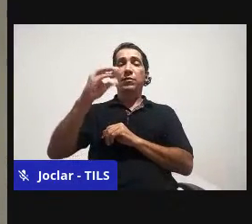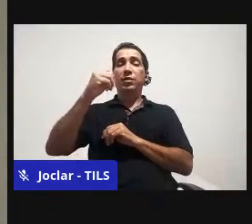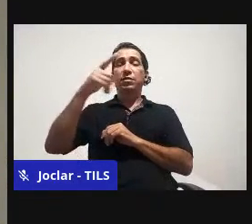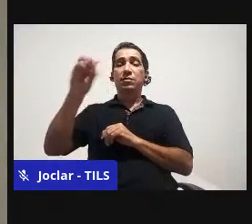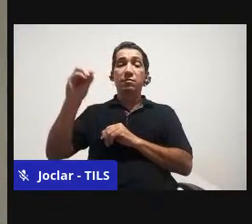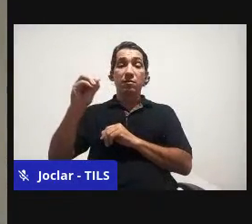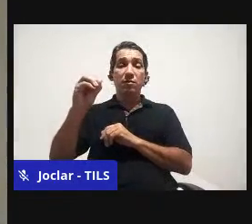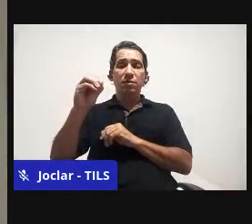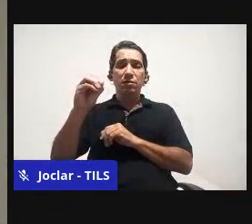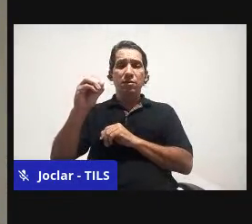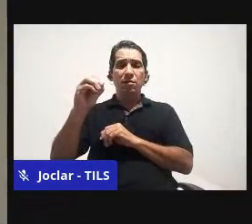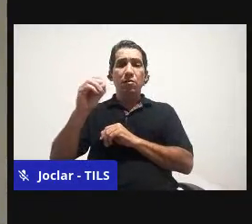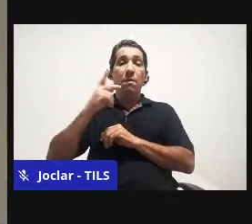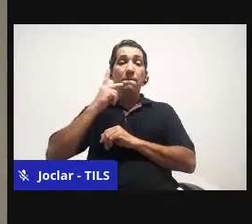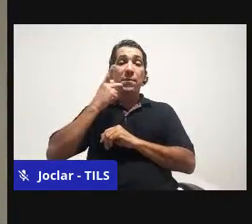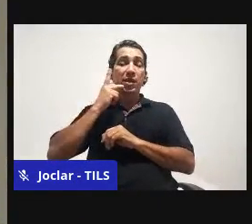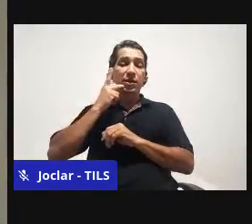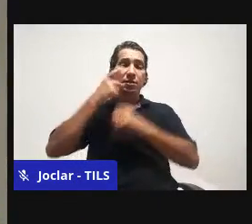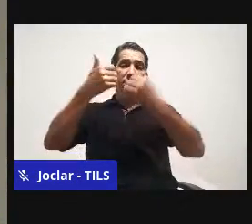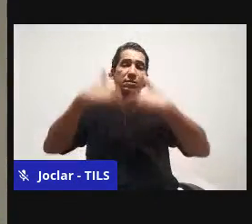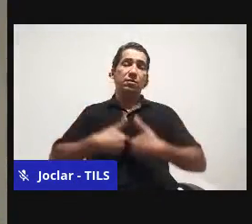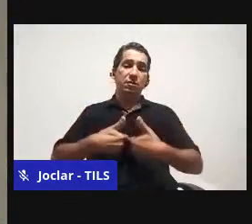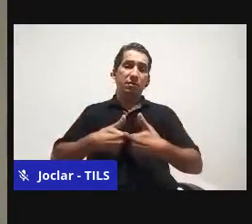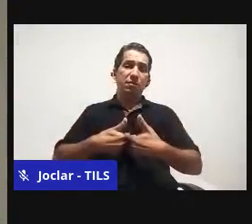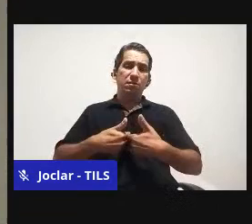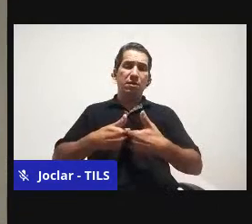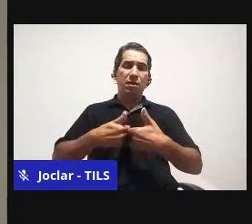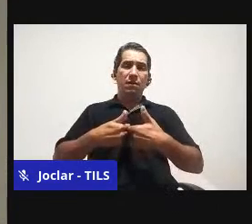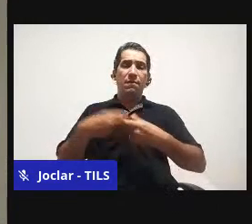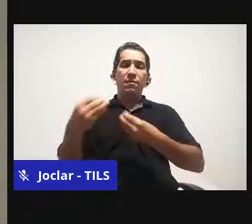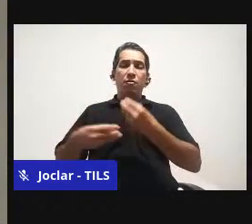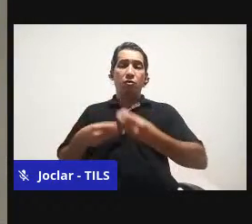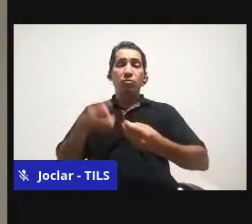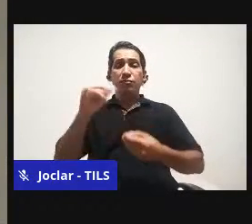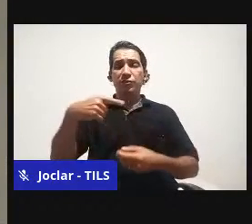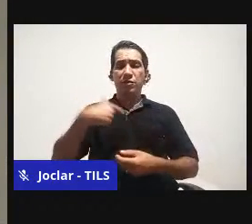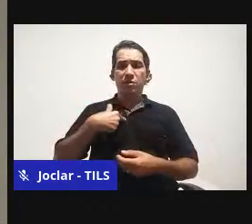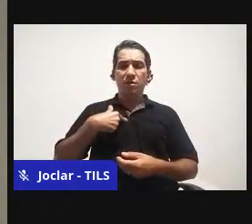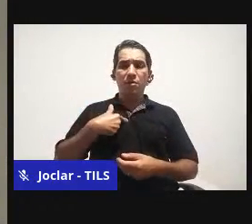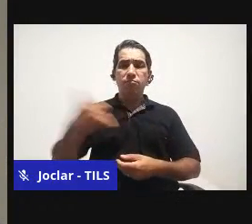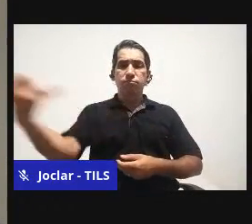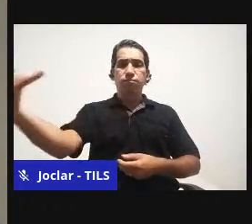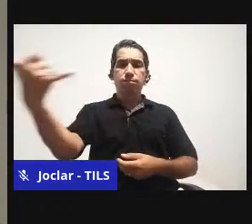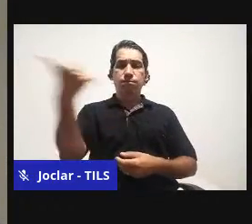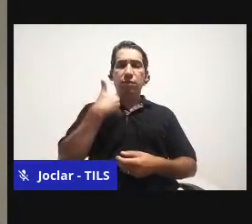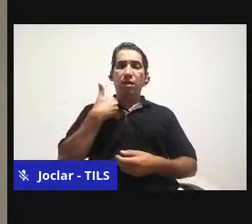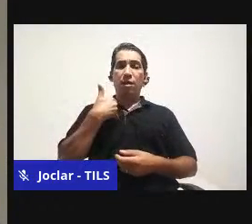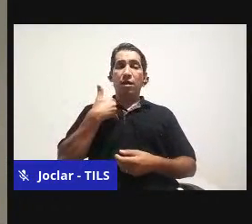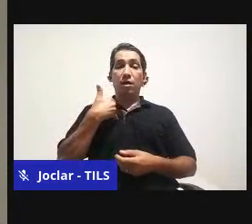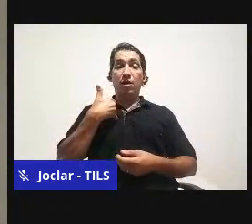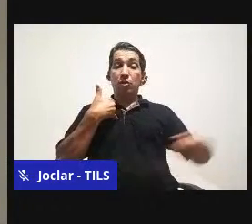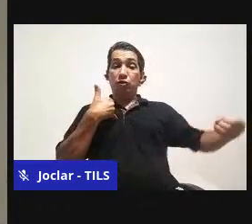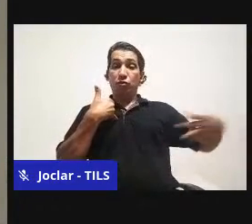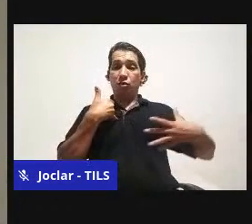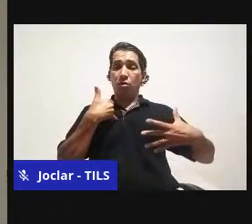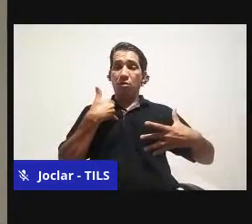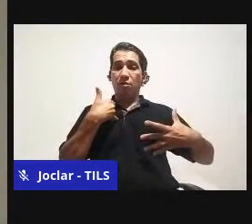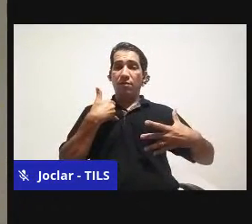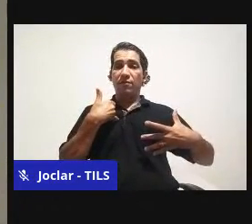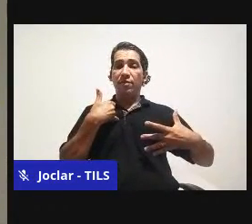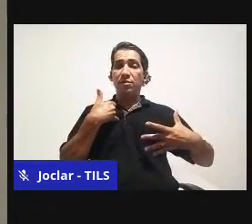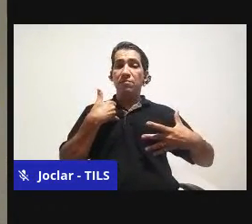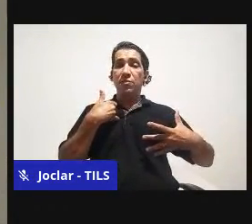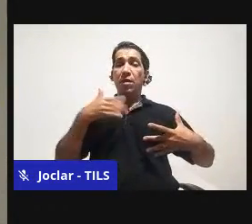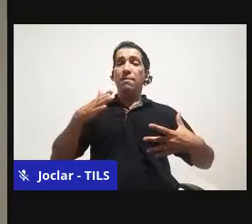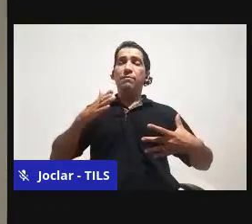recebo uma informação nova, essa informação, ela cria um desequilíbrio das minhas estruturas